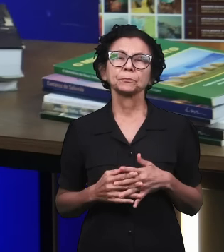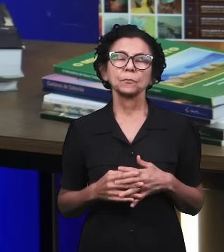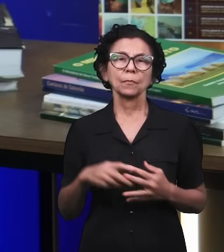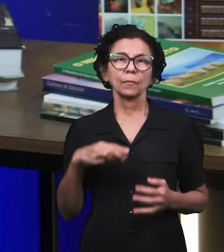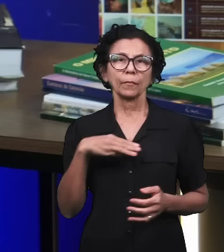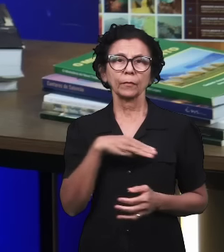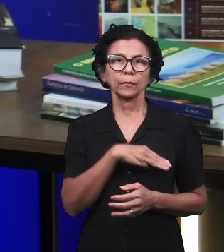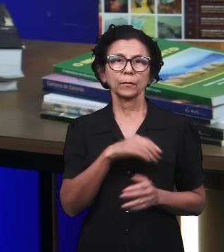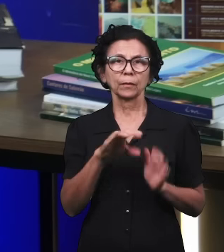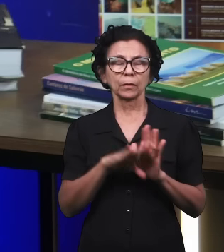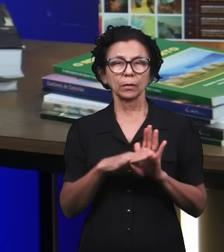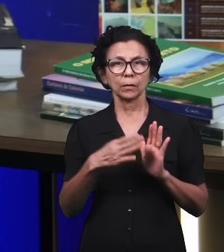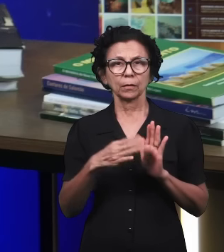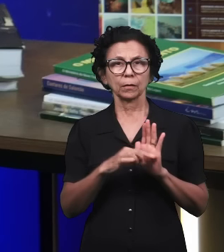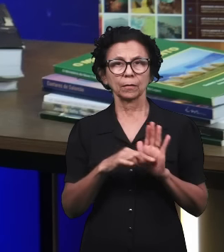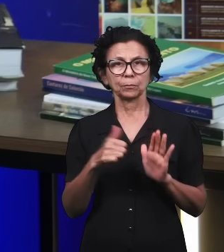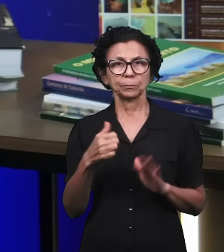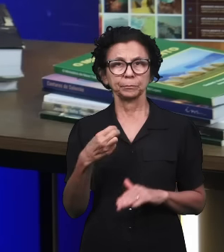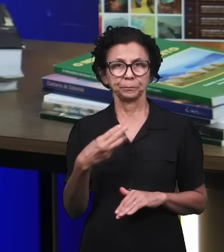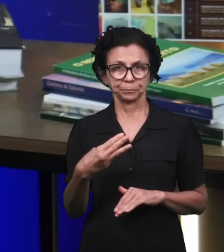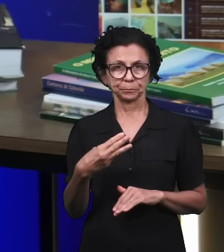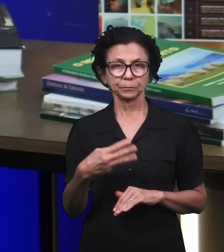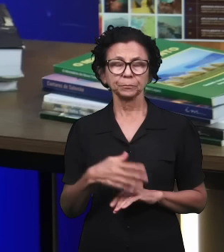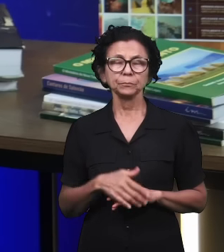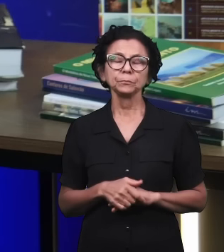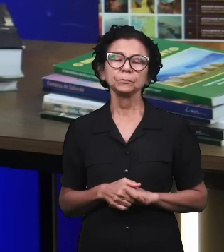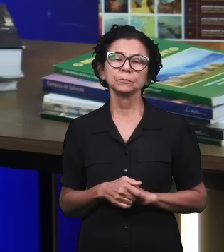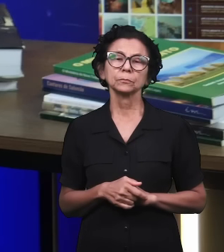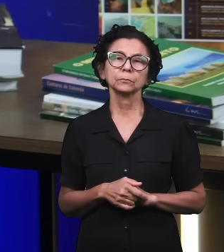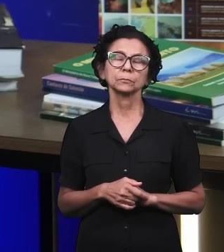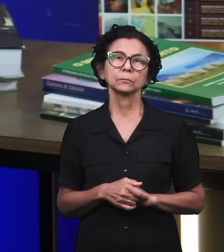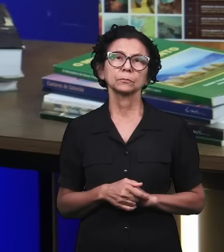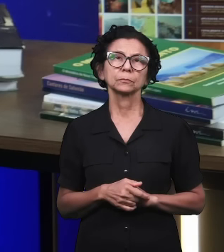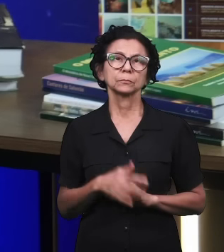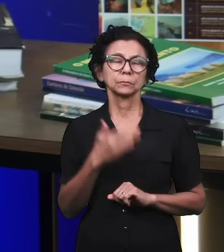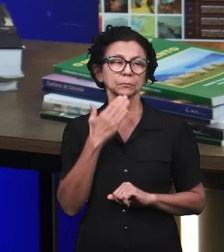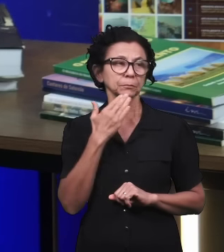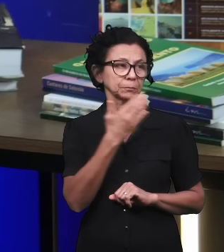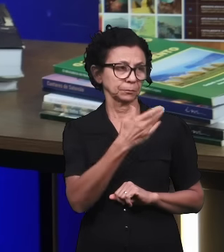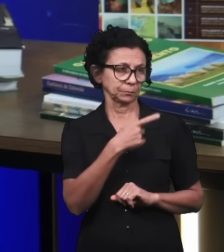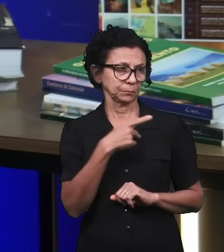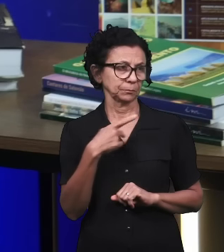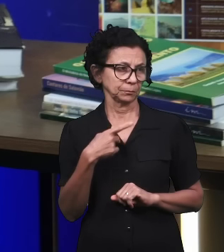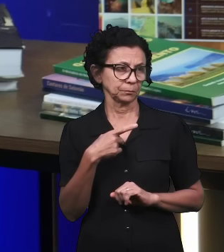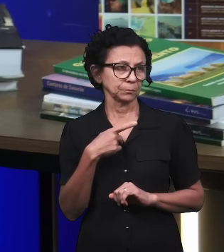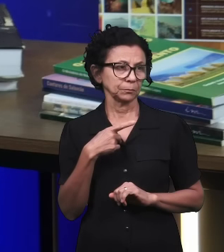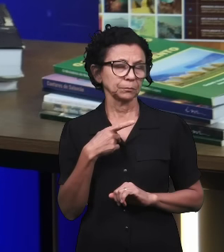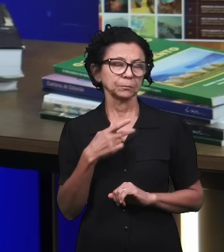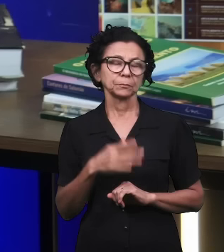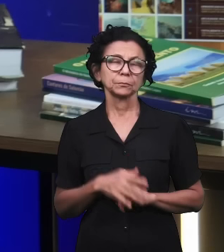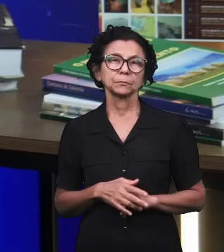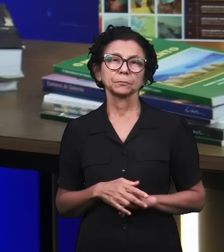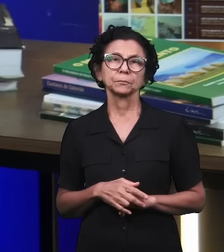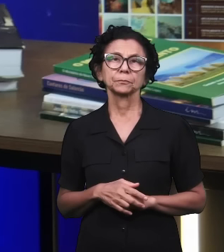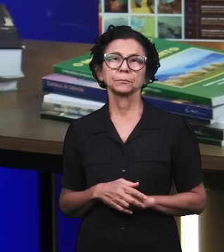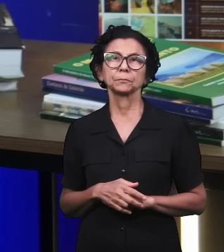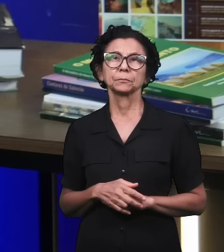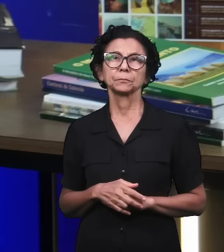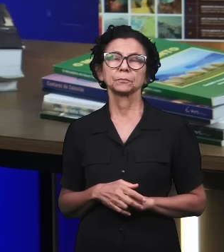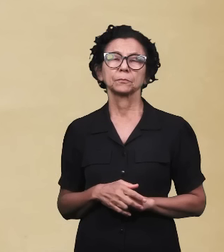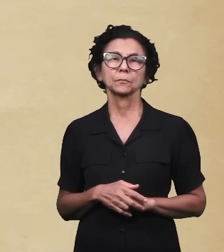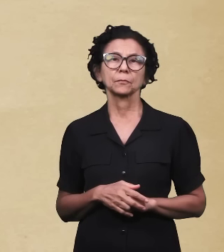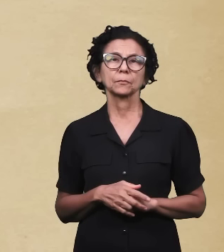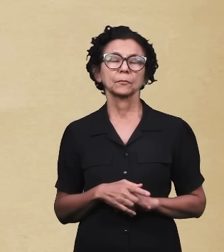4, verso 13, e eu vou passar até a palavra para o pastor, até falar algo aqui, que o texto diz assim: